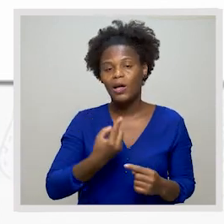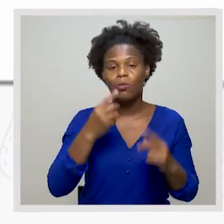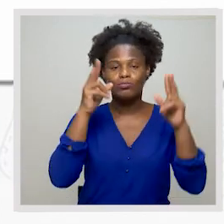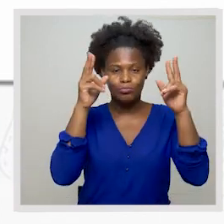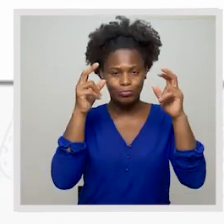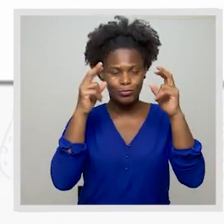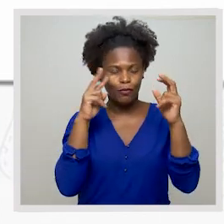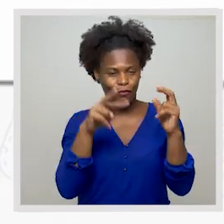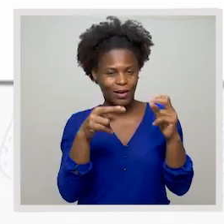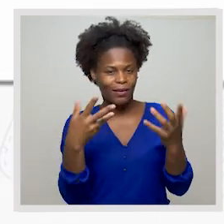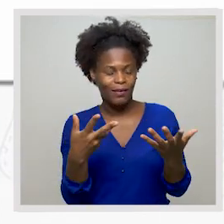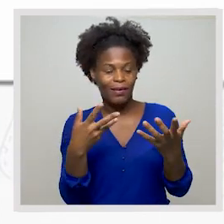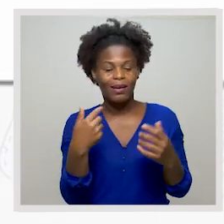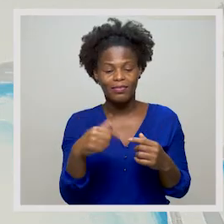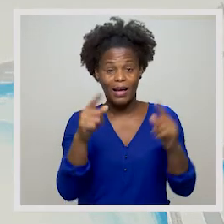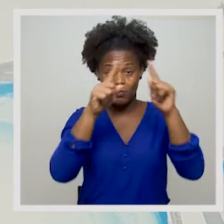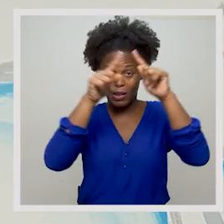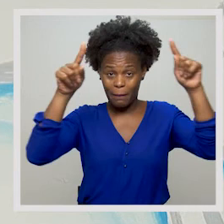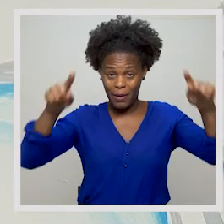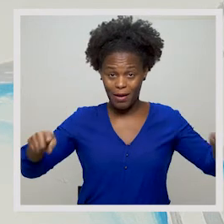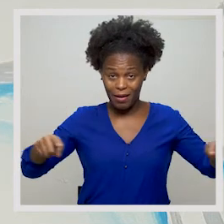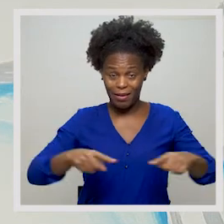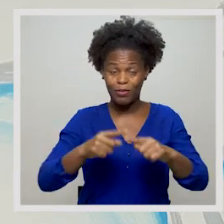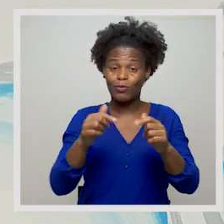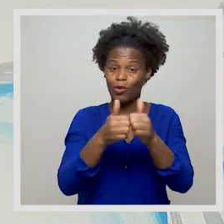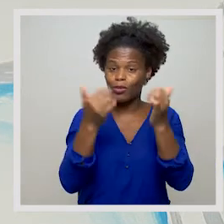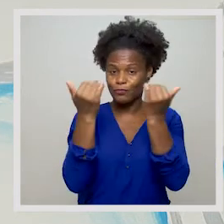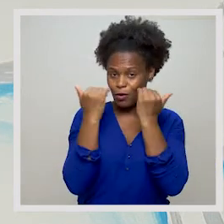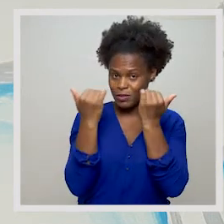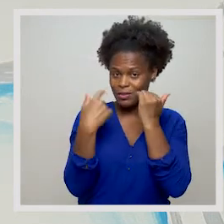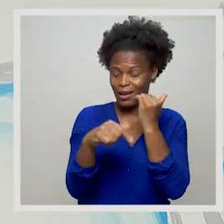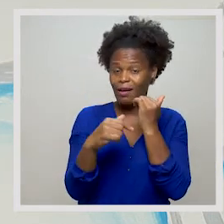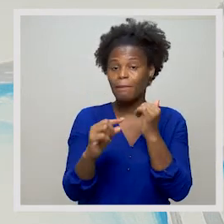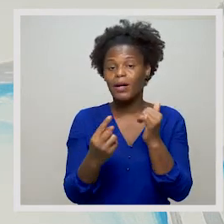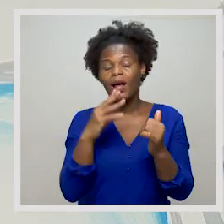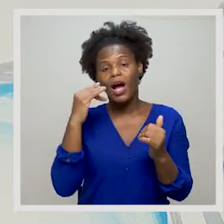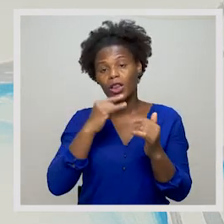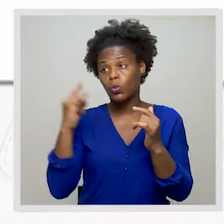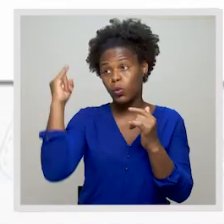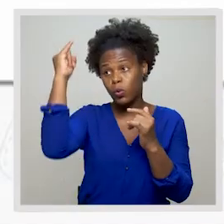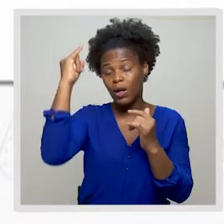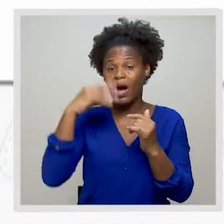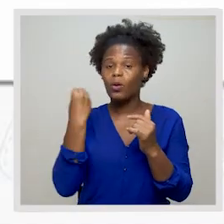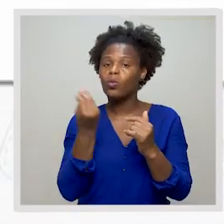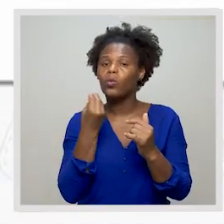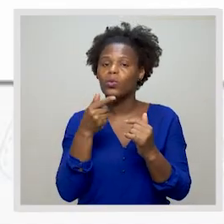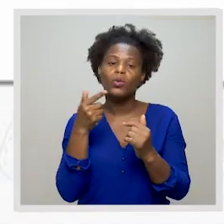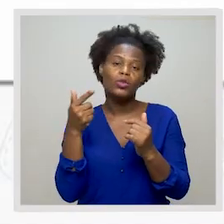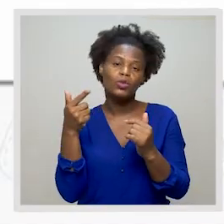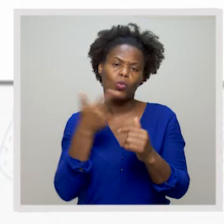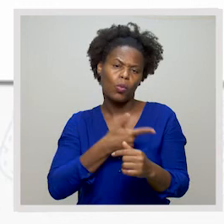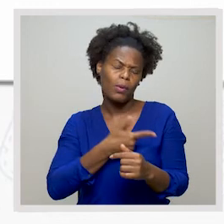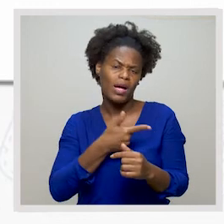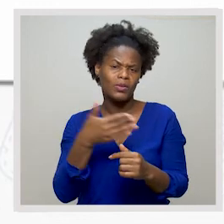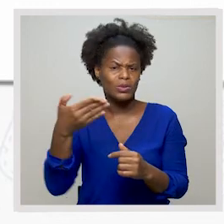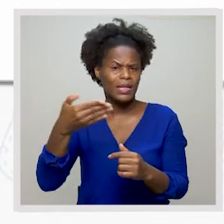as seguintes. Tem aqui a tabela com as informações referentes à altura de alunos de uma